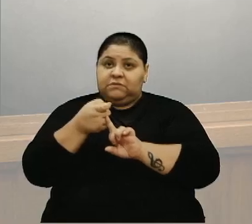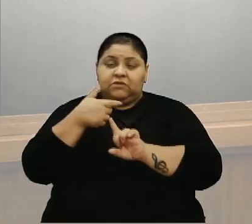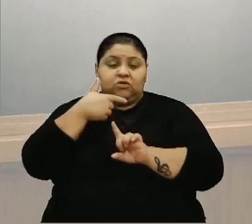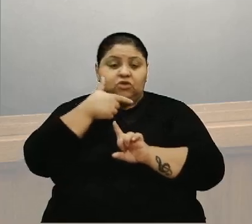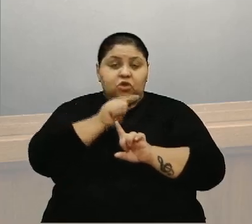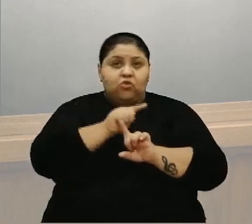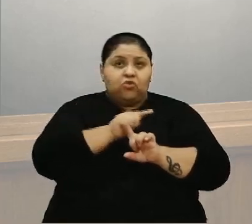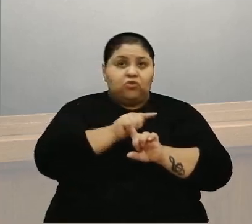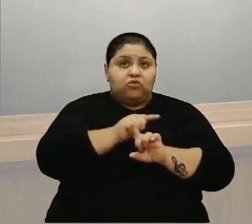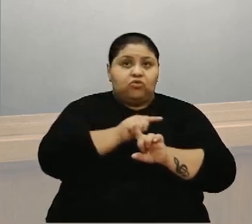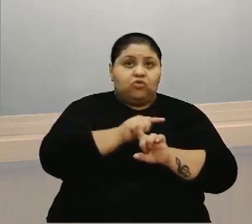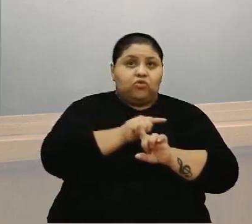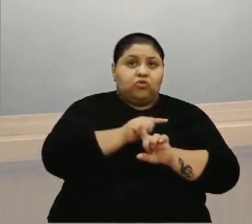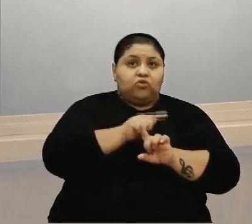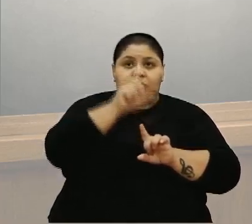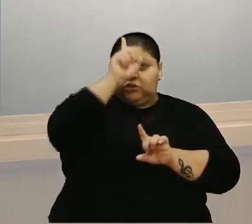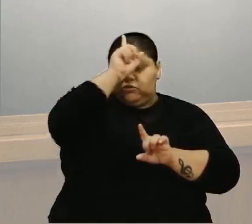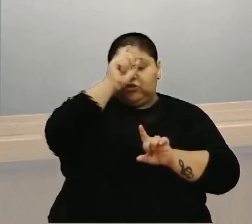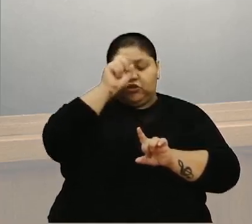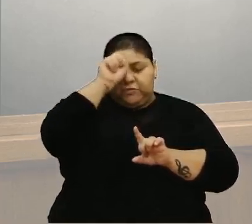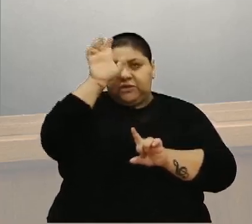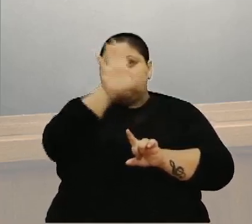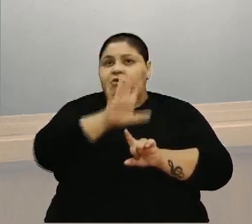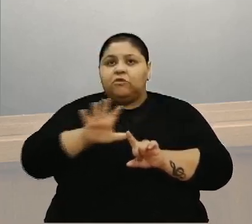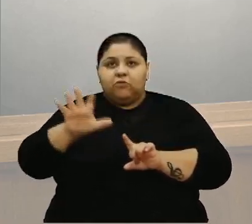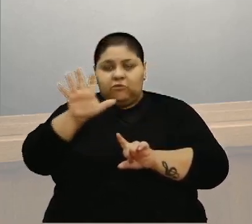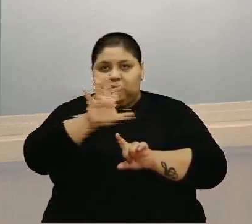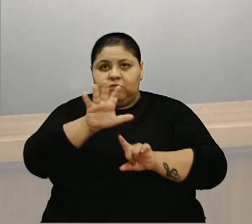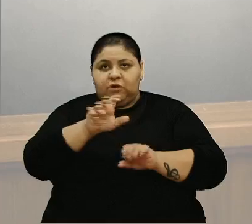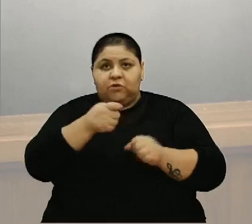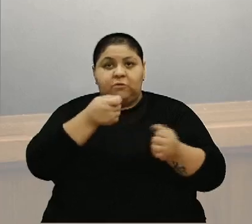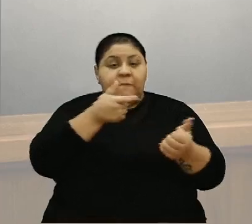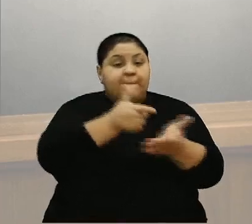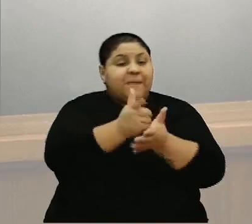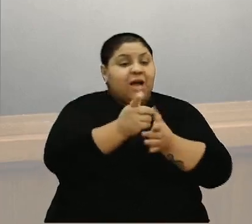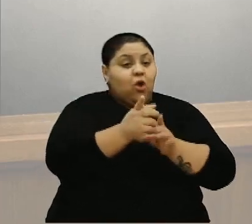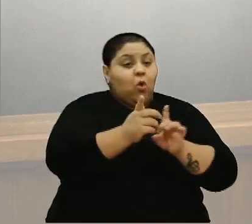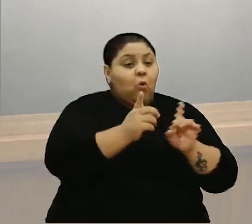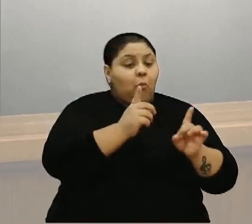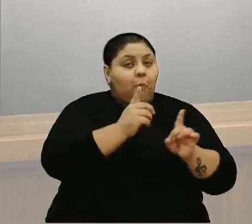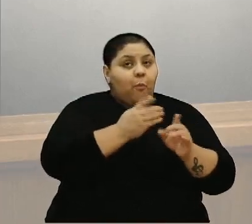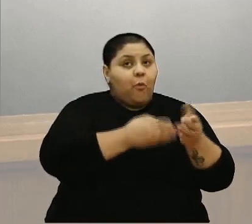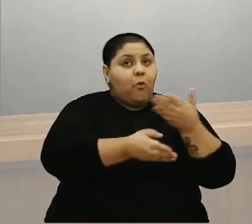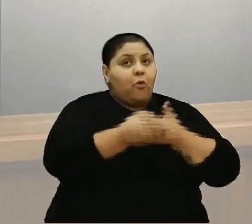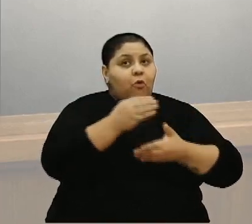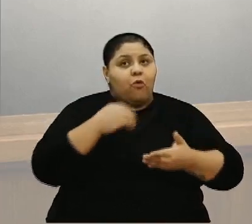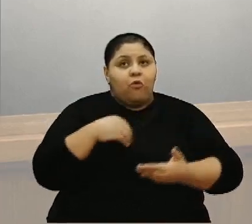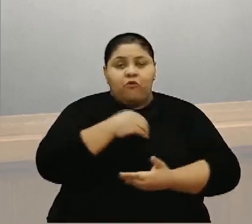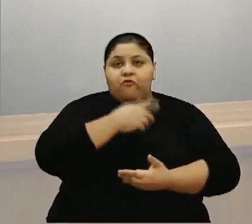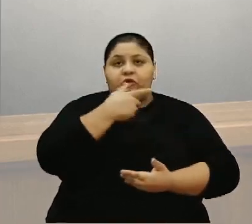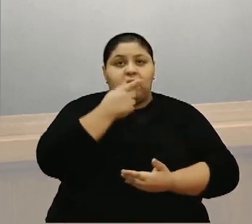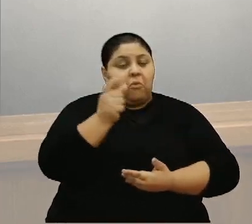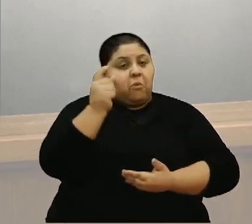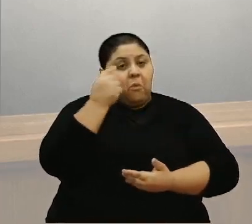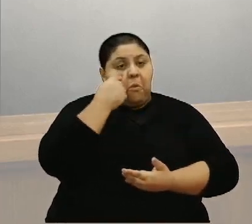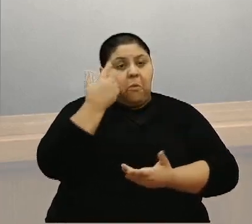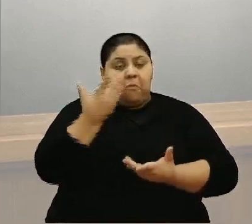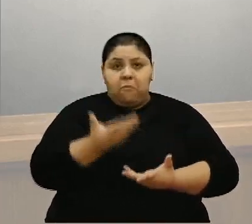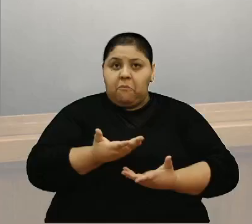hospital geral, estava com uma bronquiolite grave, pagou uma consulta e o médico disse, olha, se